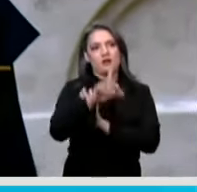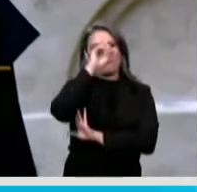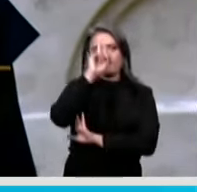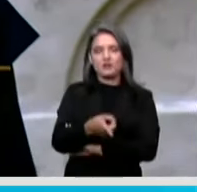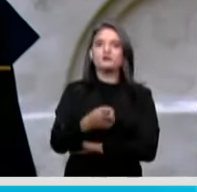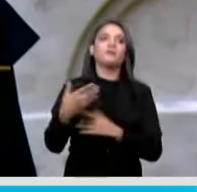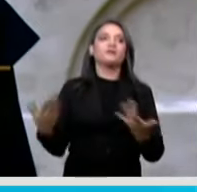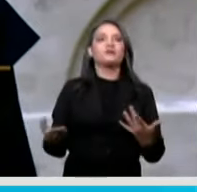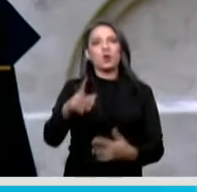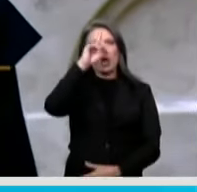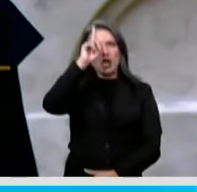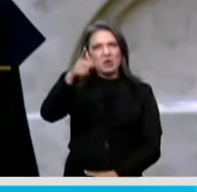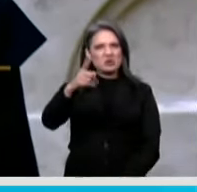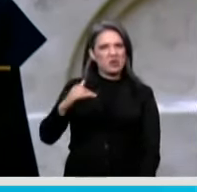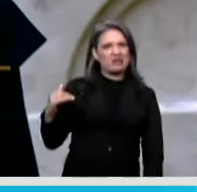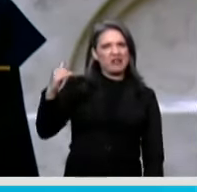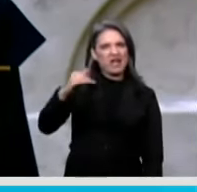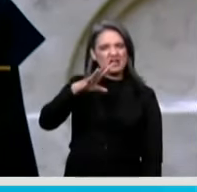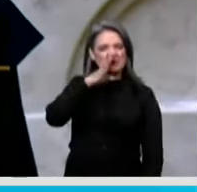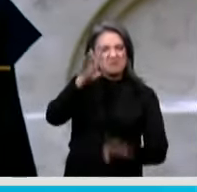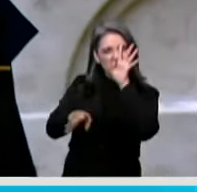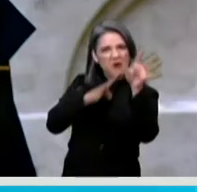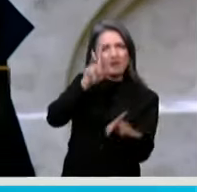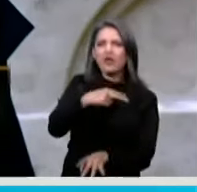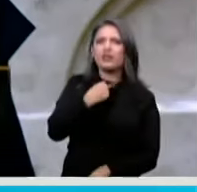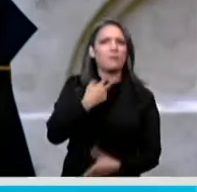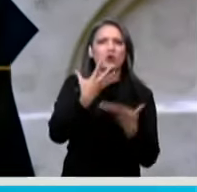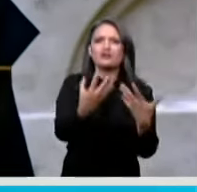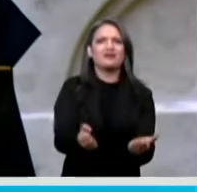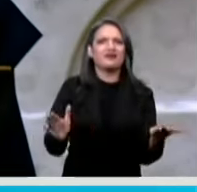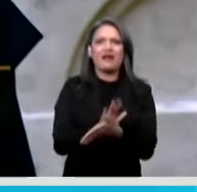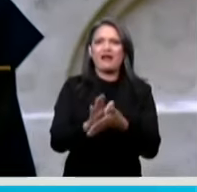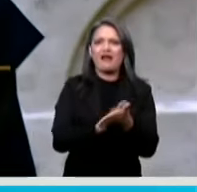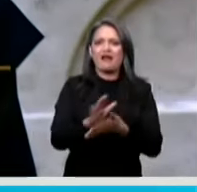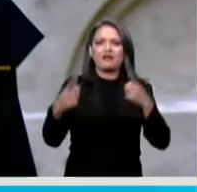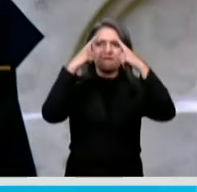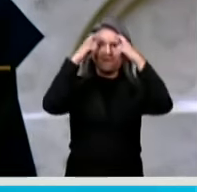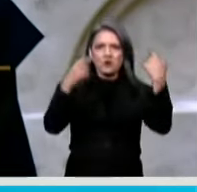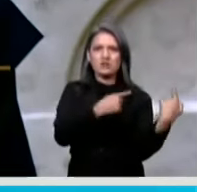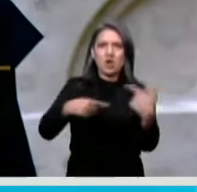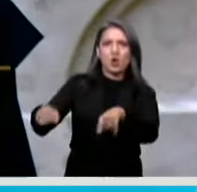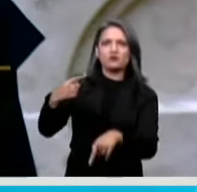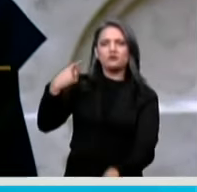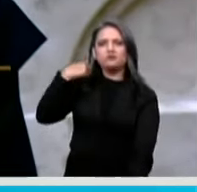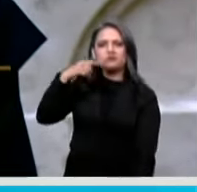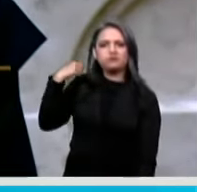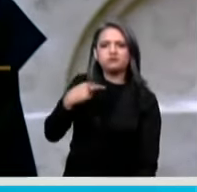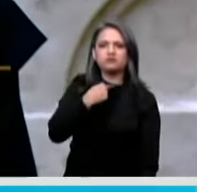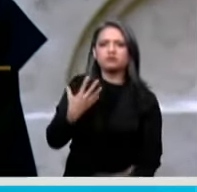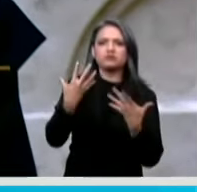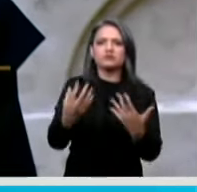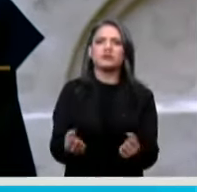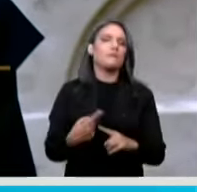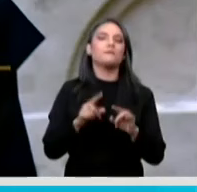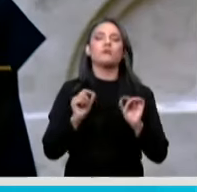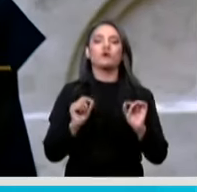constitucional entre os poderes acho que isso é fundamental pra gente avançar e e melhorar